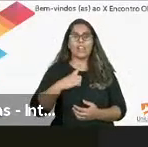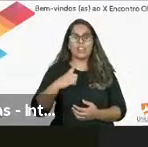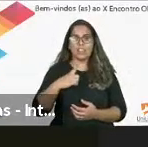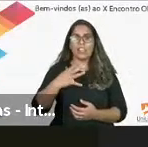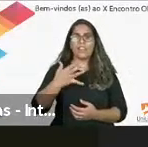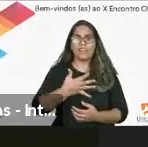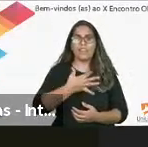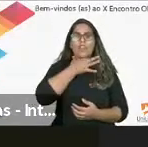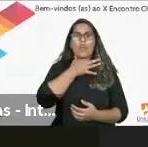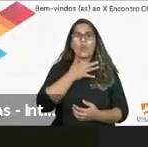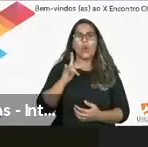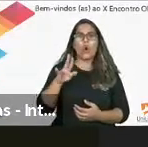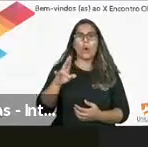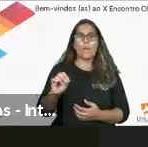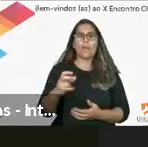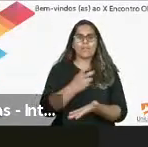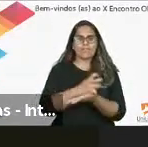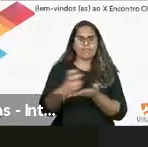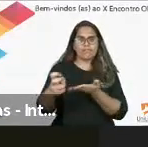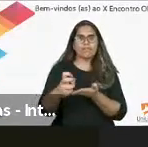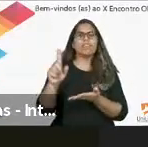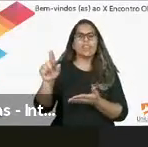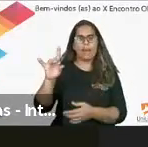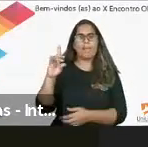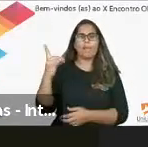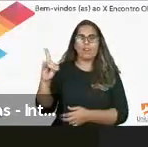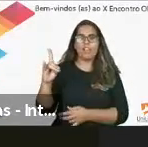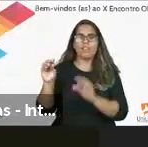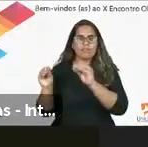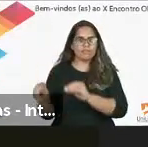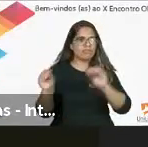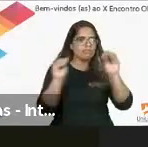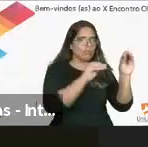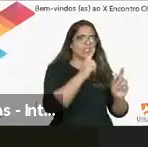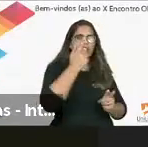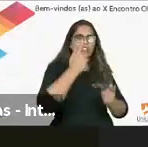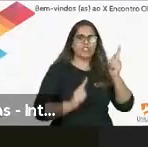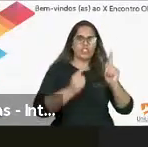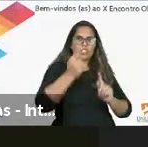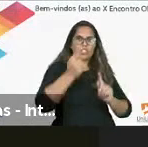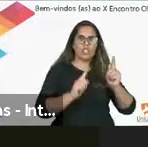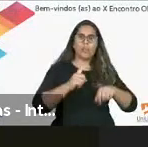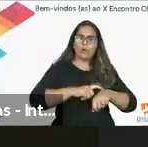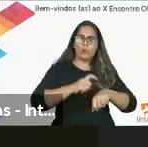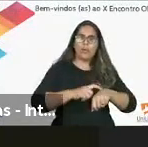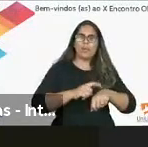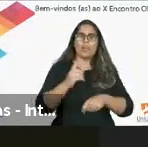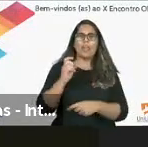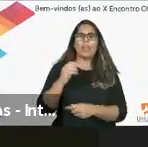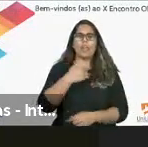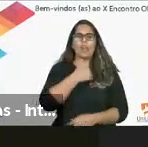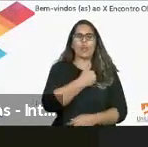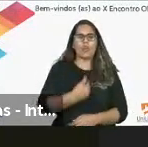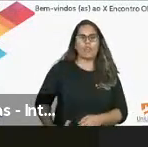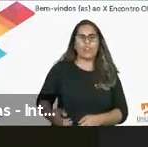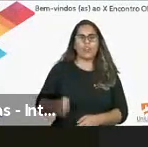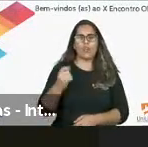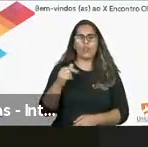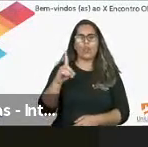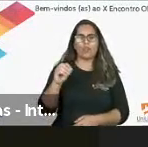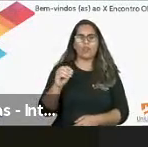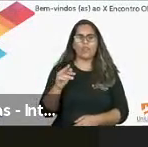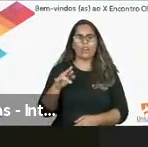Bolívia, e ele vai para o Chile, no momento que o governo Eduardo Frei, presidente. E ele